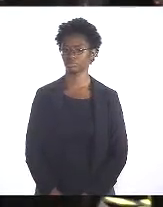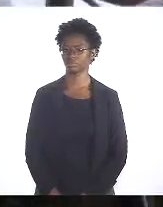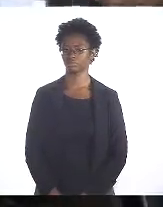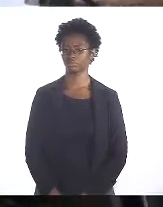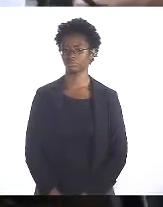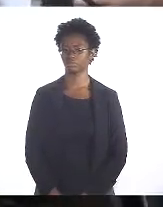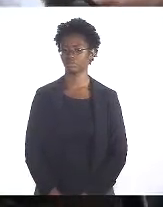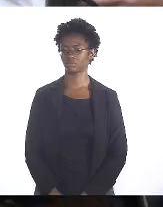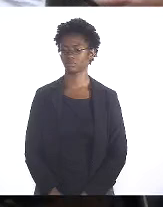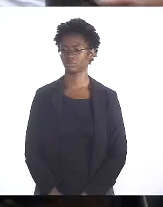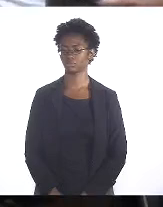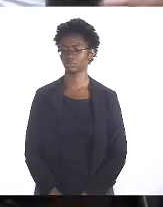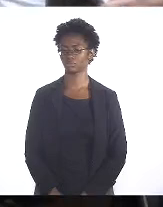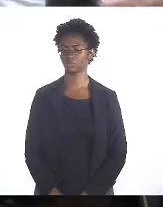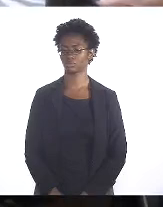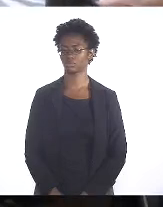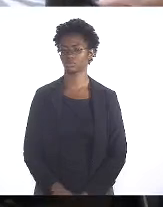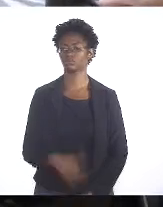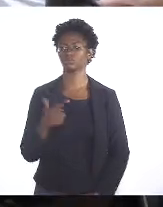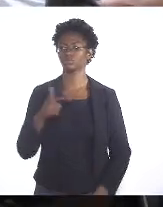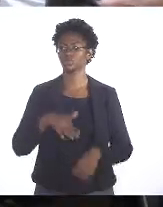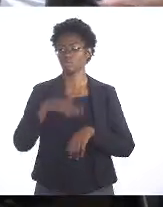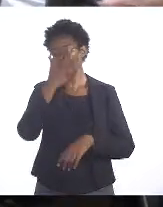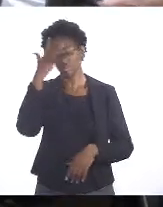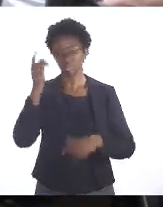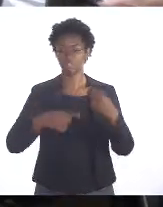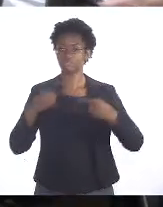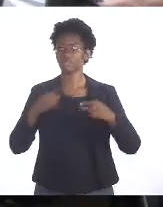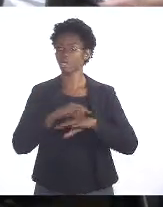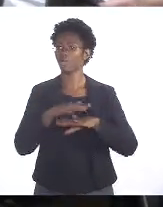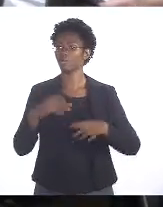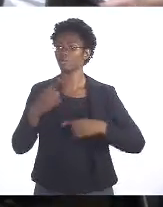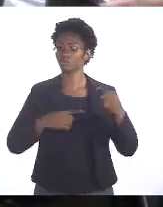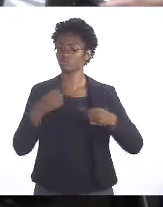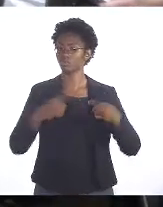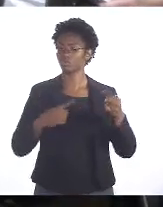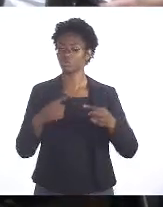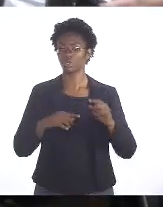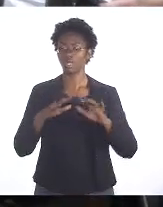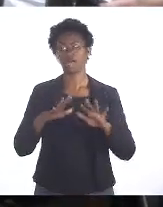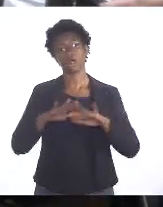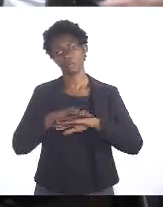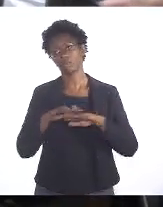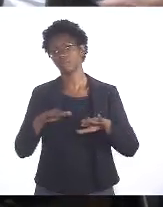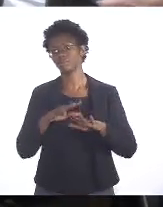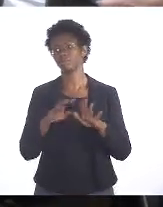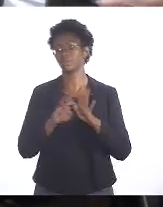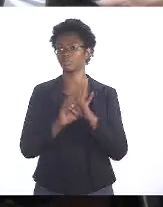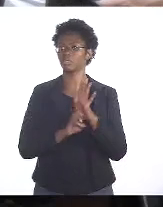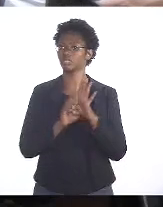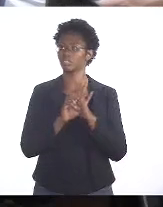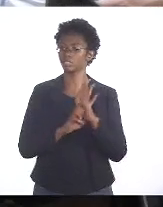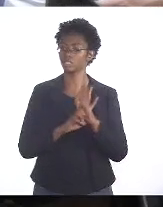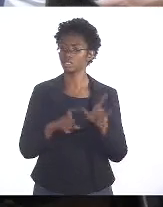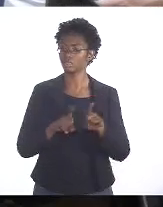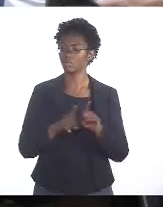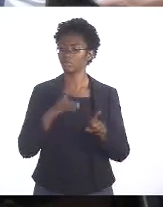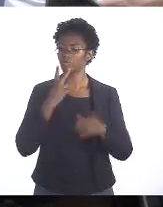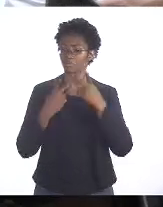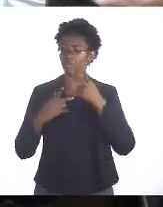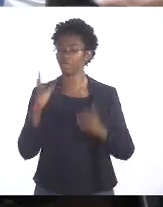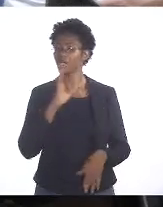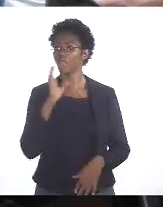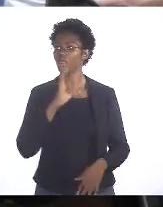Não havendo quem queira discutir, encerrada a discussão, a presente proposta recebeu 9 emendas e retorna às comissões. Anuncio, em regime de urgência, em discussão única,